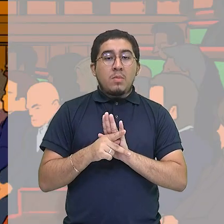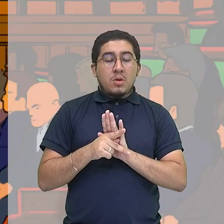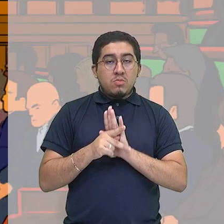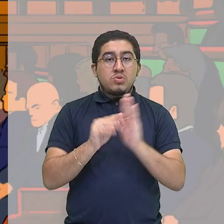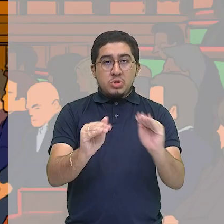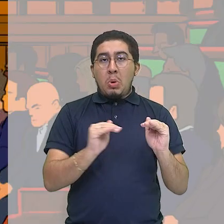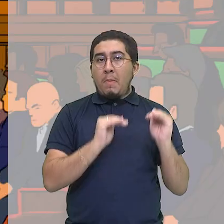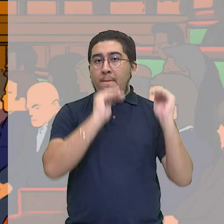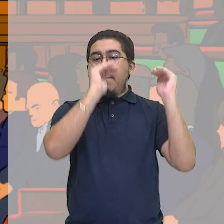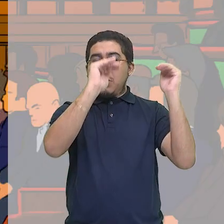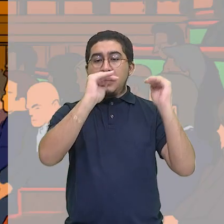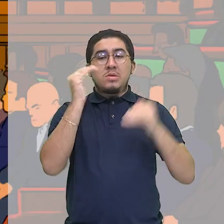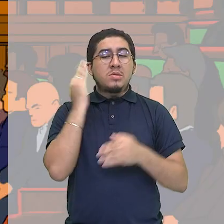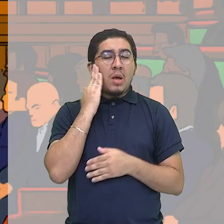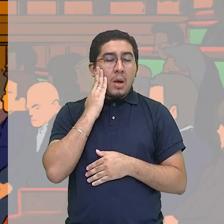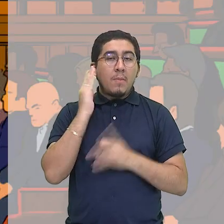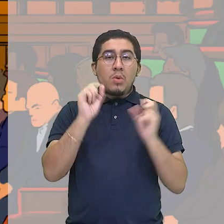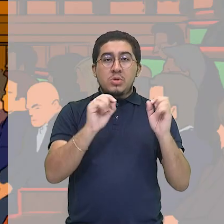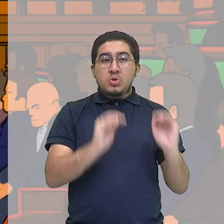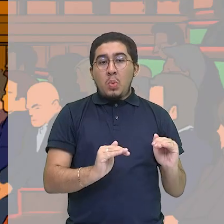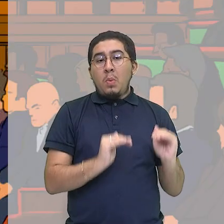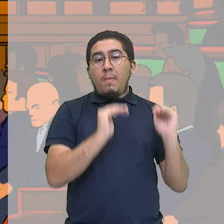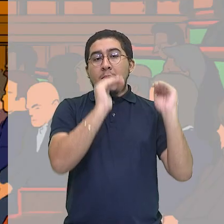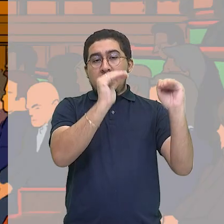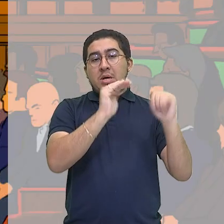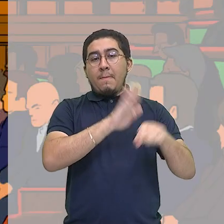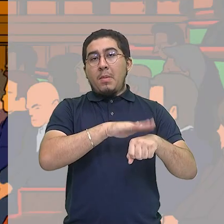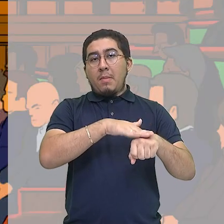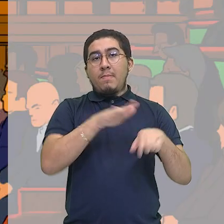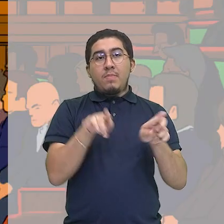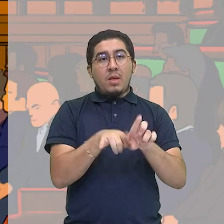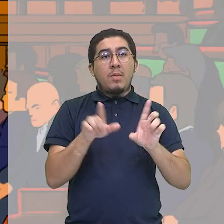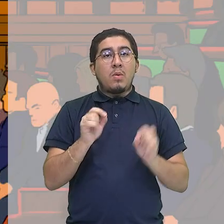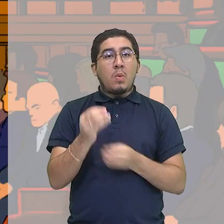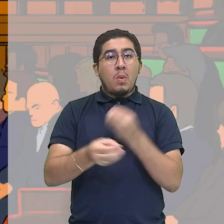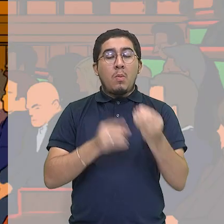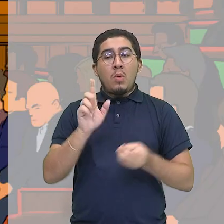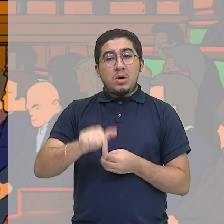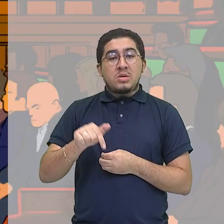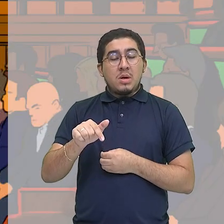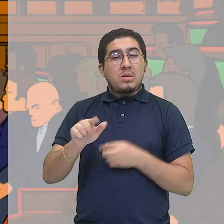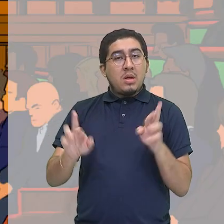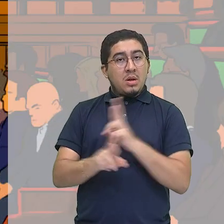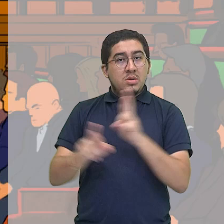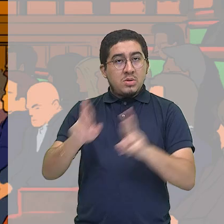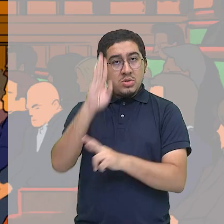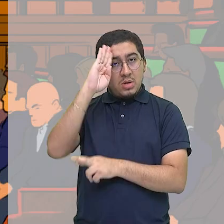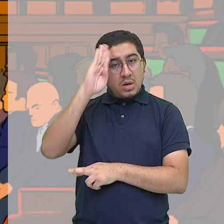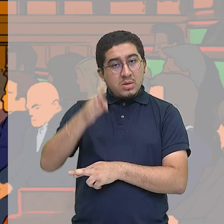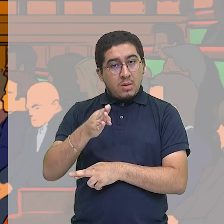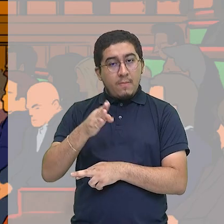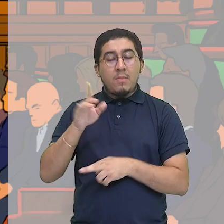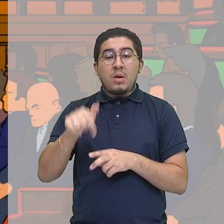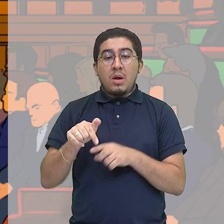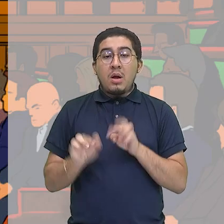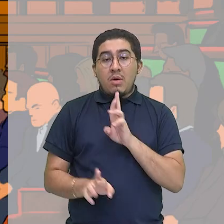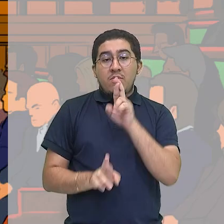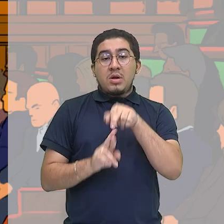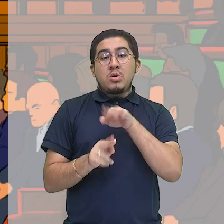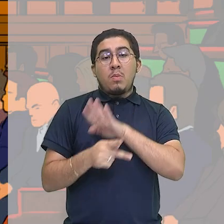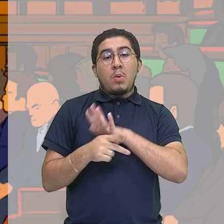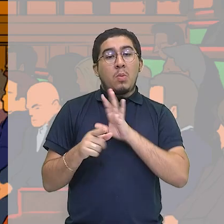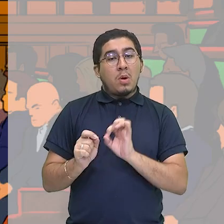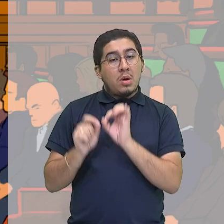já sabemos o que é soberania. E como o parlamentarismo se relaciona com a soberania? Se relaciona de